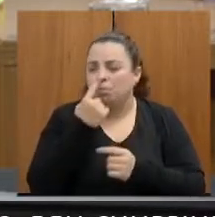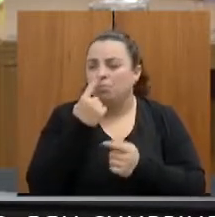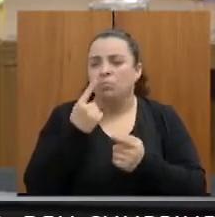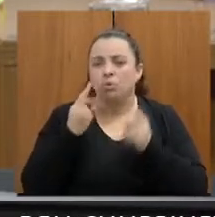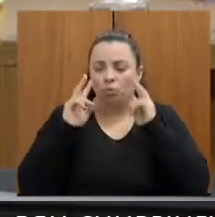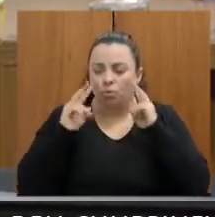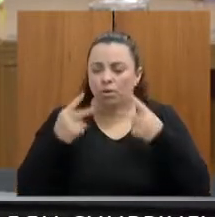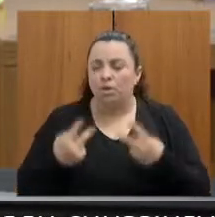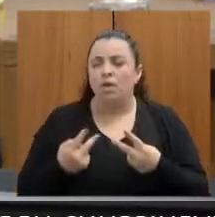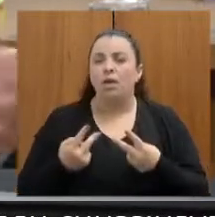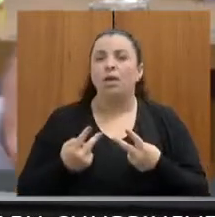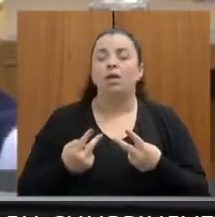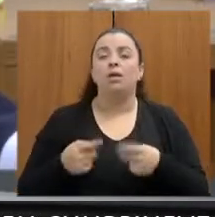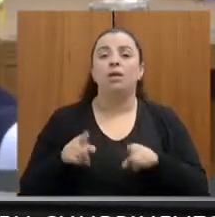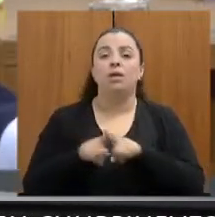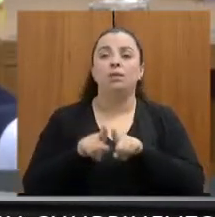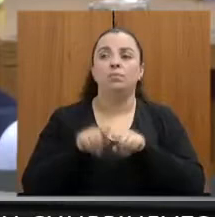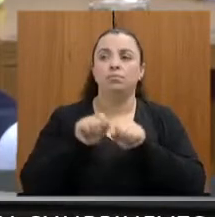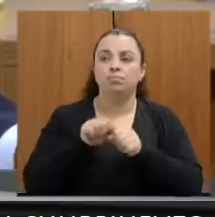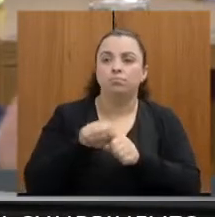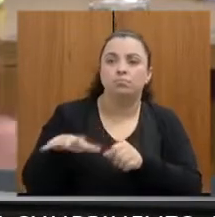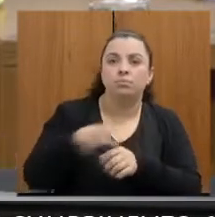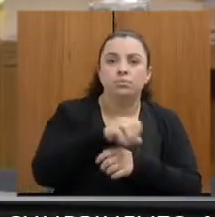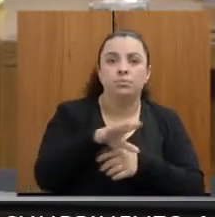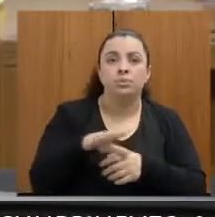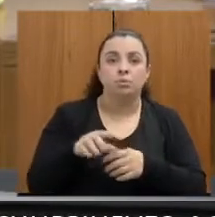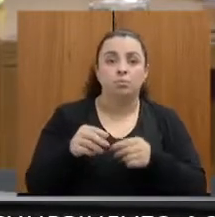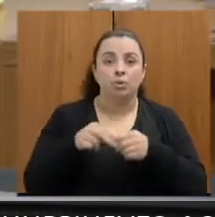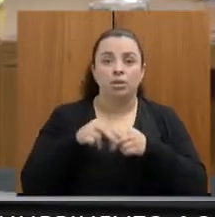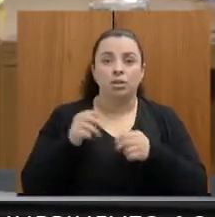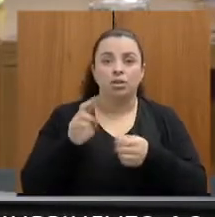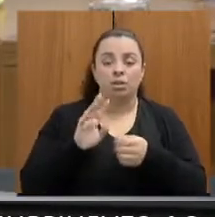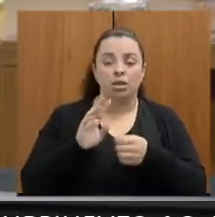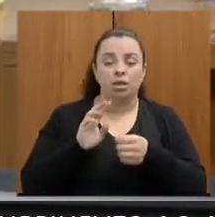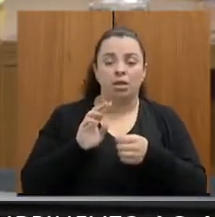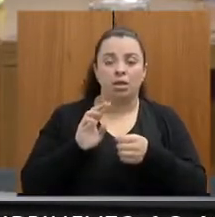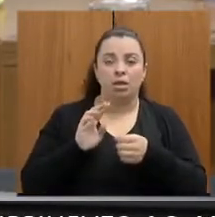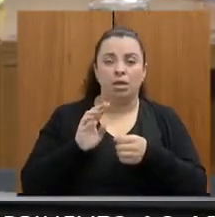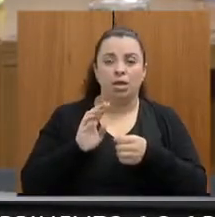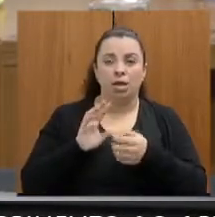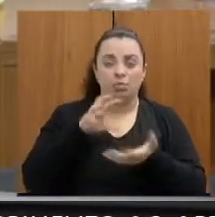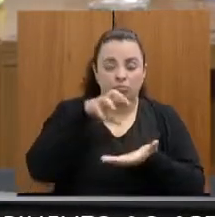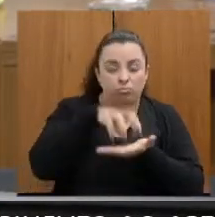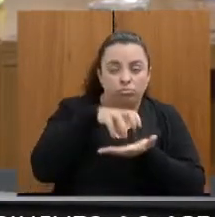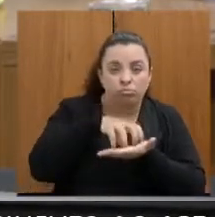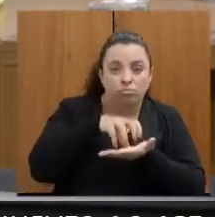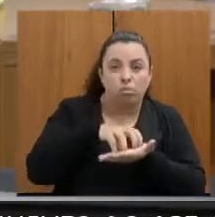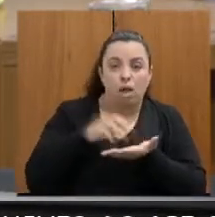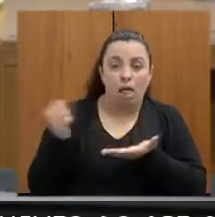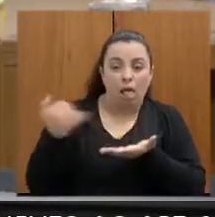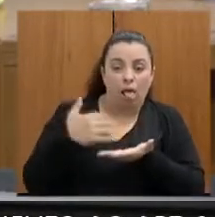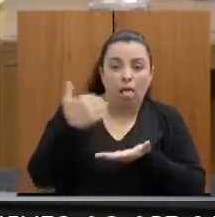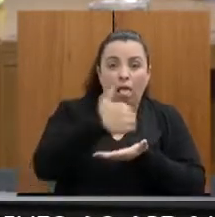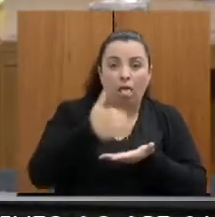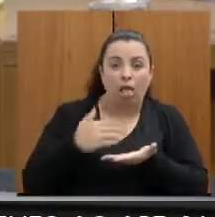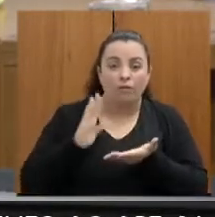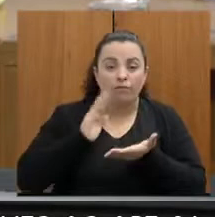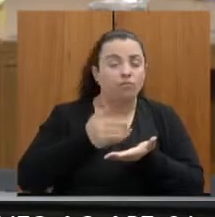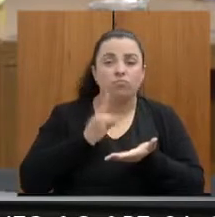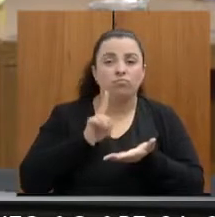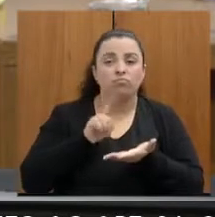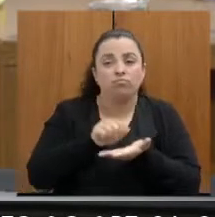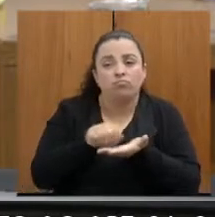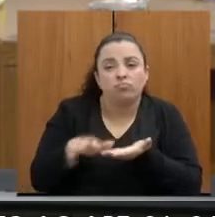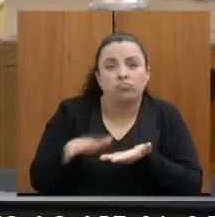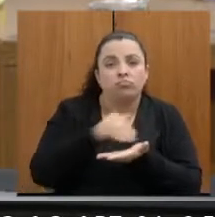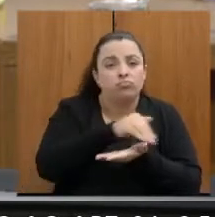os grandes centros e aproveita até para fazer um registro já tive oportunidade de dizer isso ao